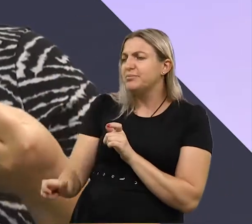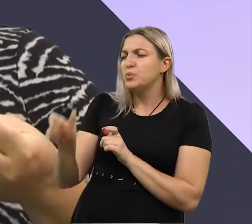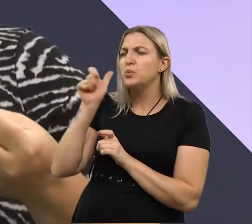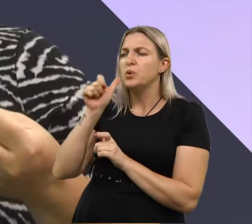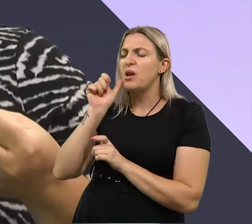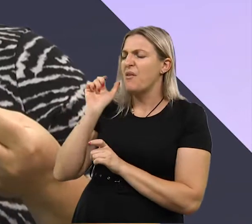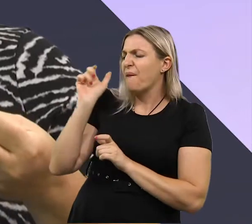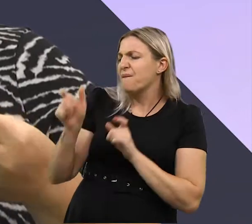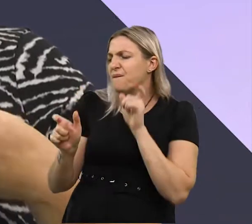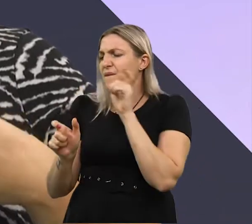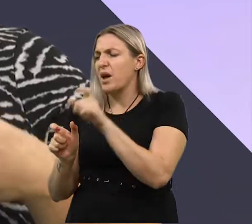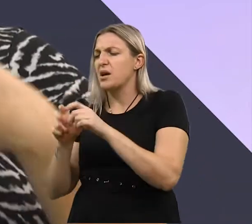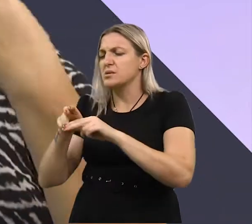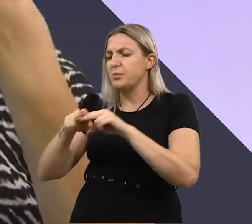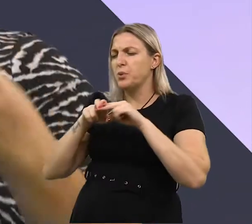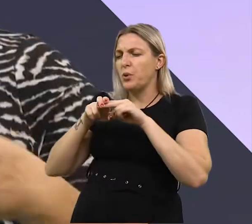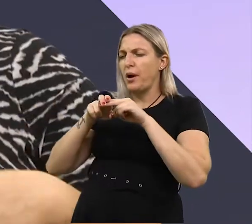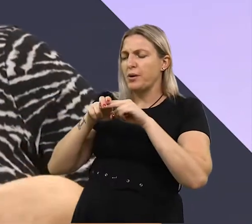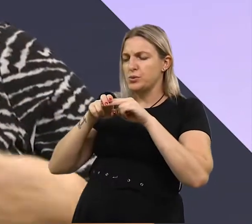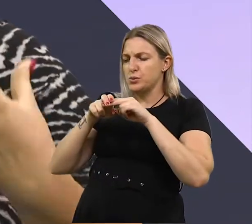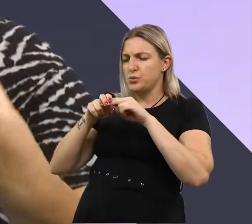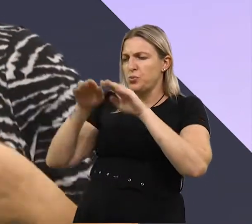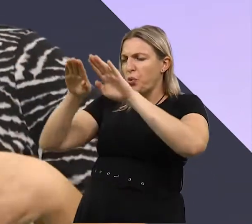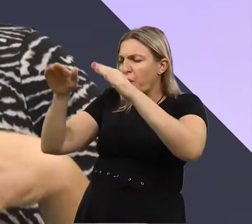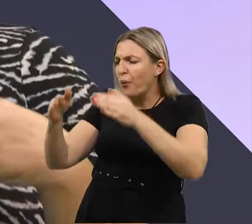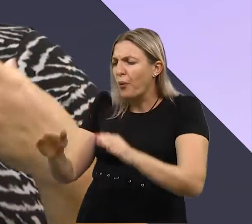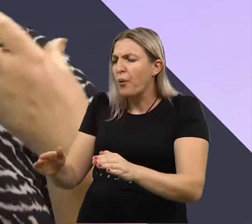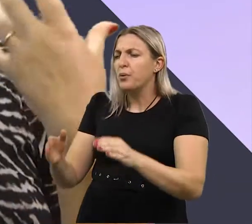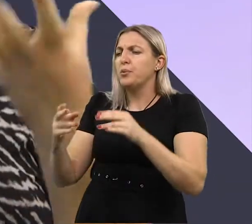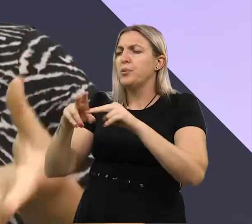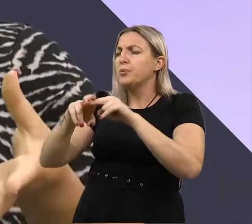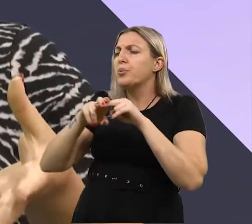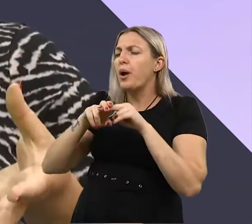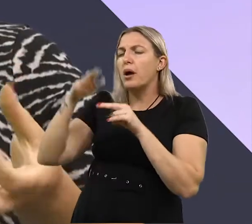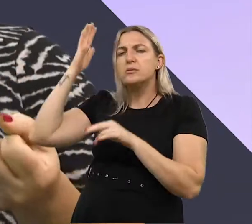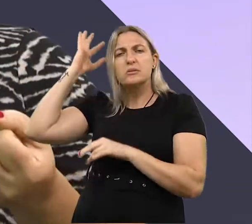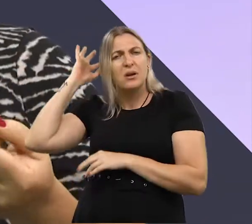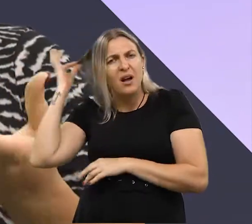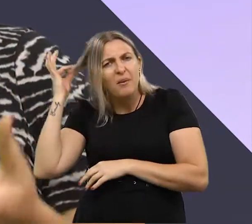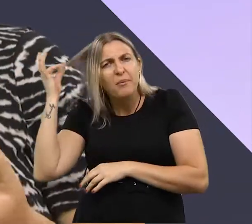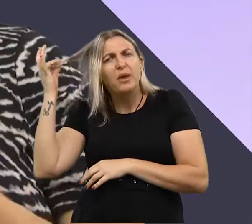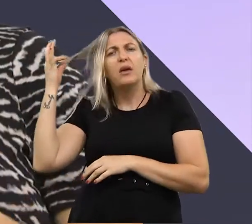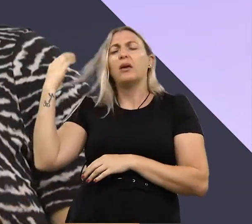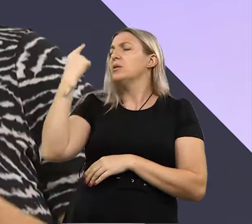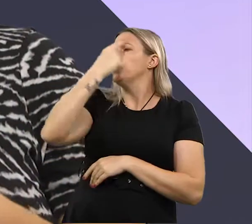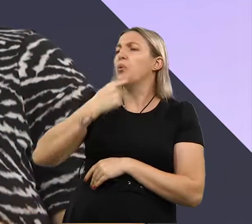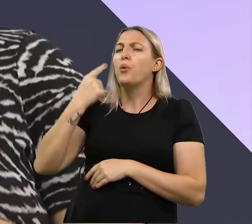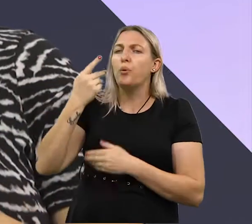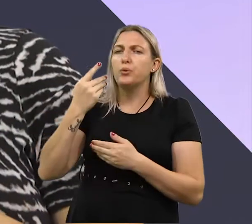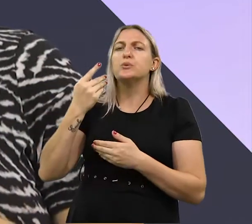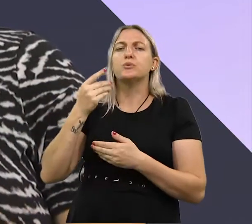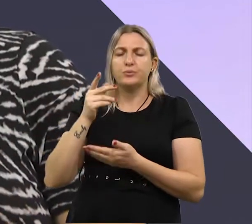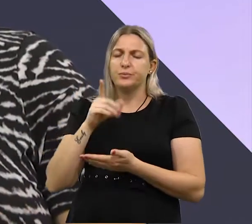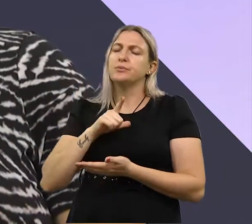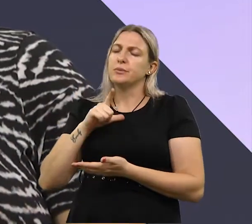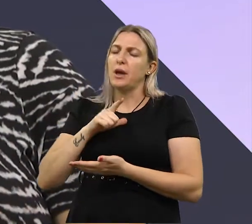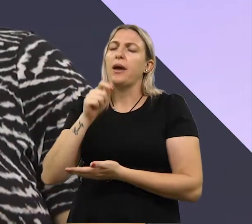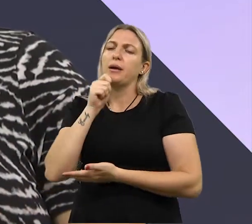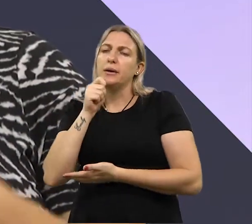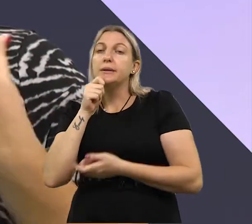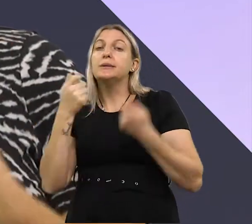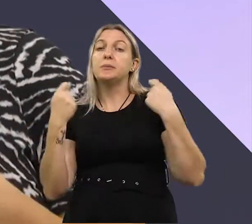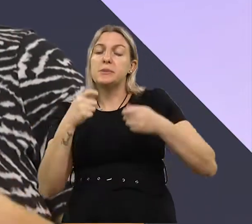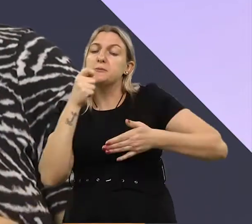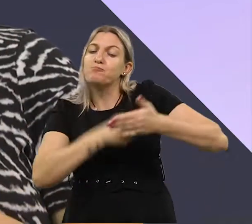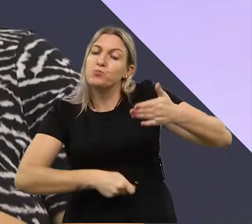principalmente se tratando a questão da aparência, do corpo, do cabelo, acabam acontecendo. Infelizmente, nós precisamos lutar cada dia mais